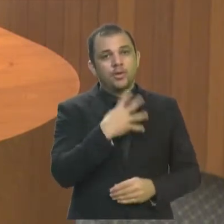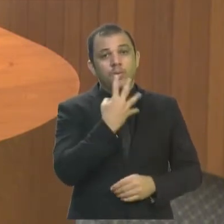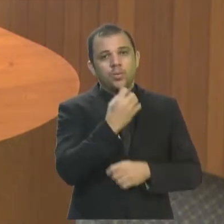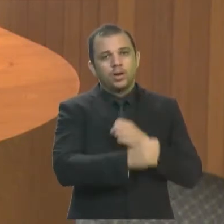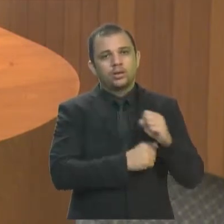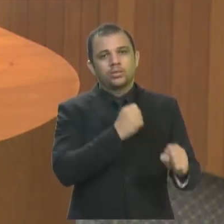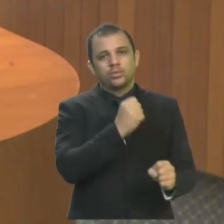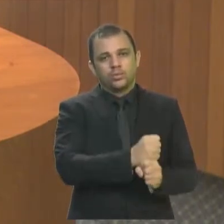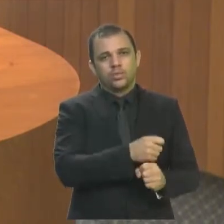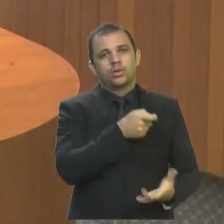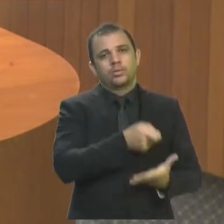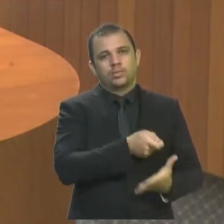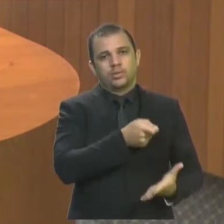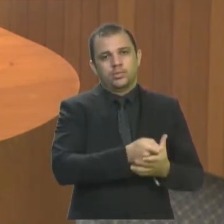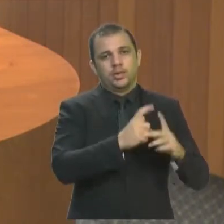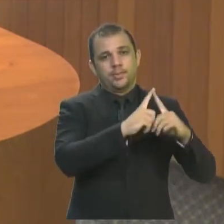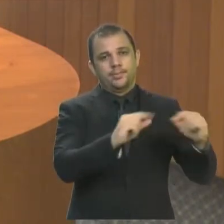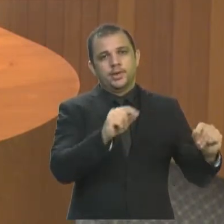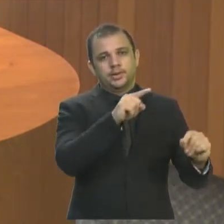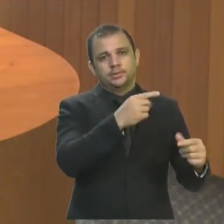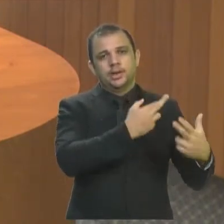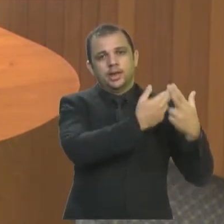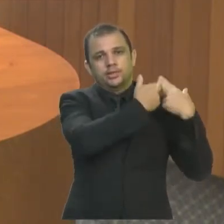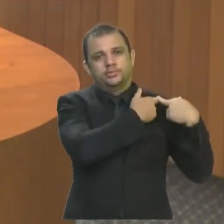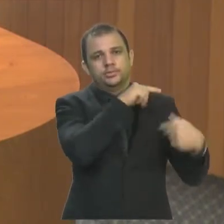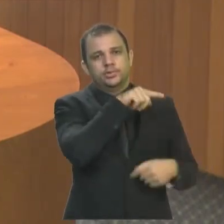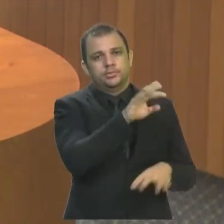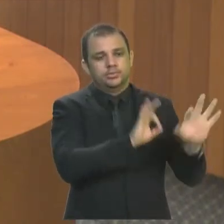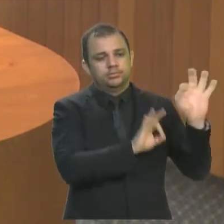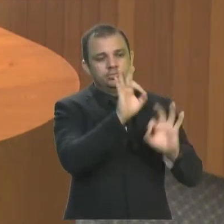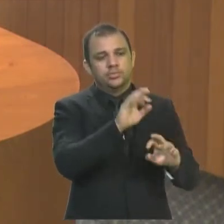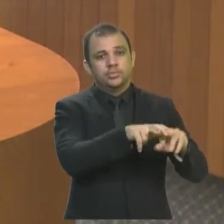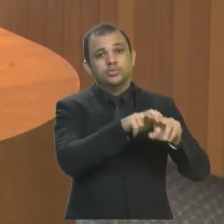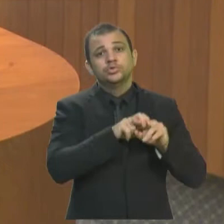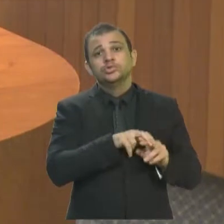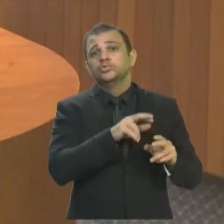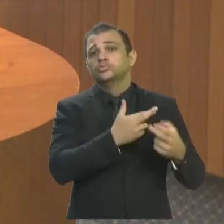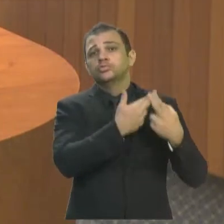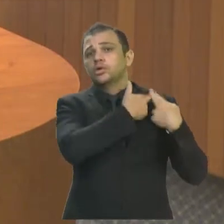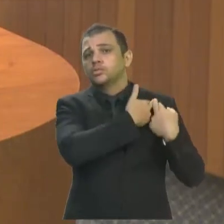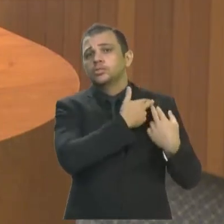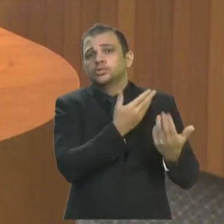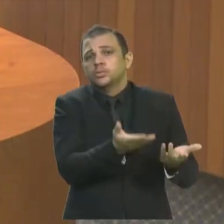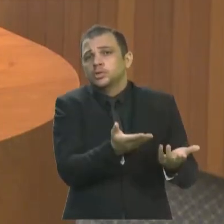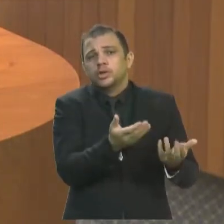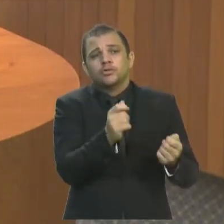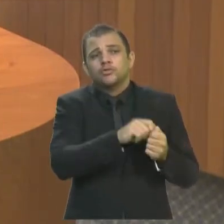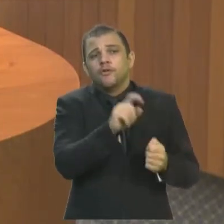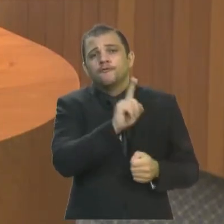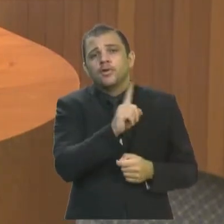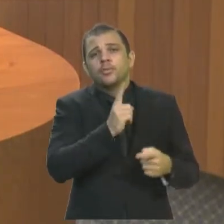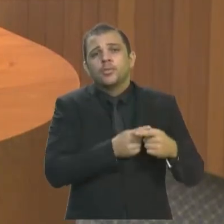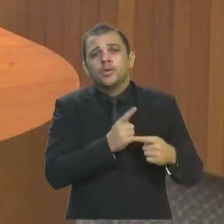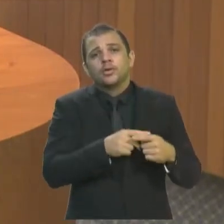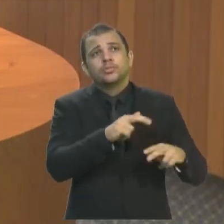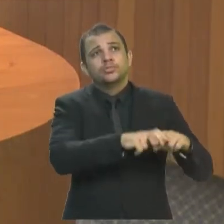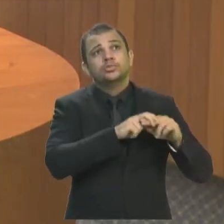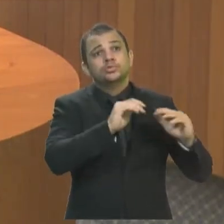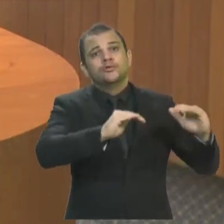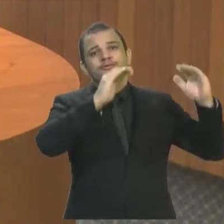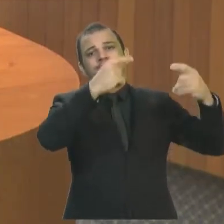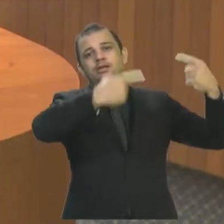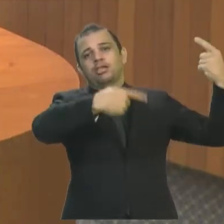Brasília insiste em não cumprir com seu papel por conta de disputa de poder lá em cima. Chega um momento que tem um modelo que diz